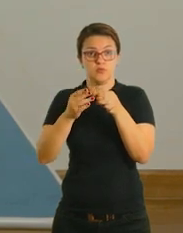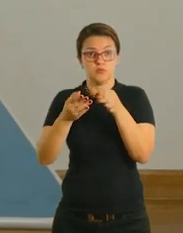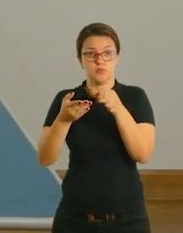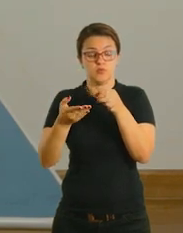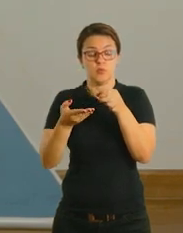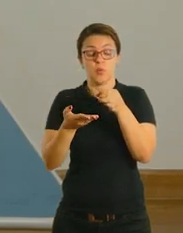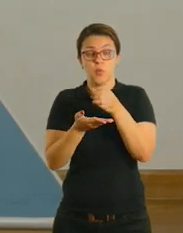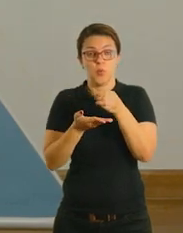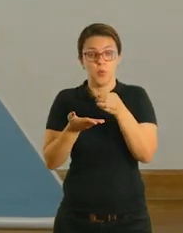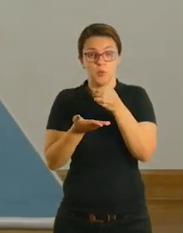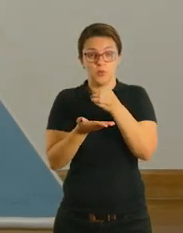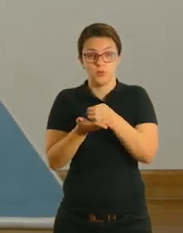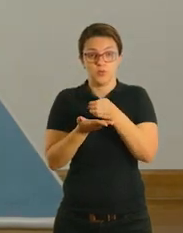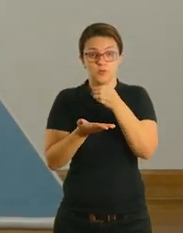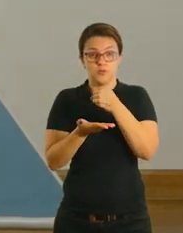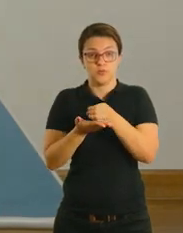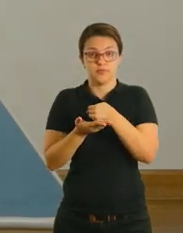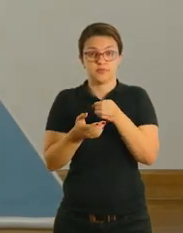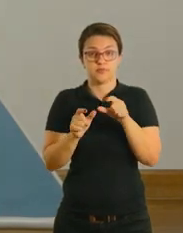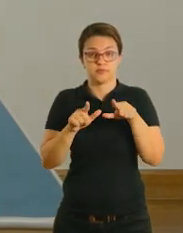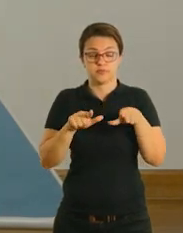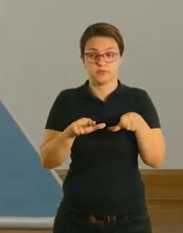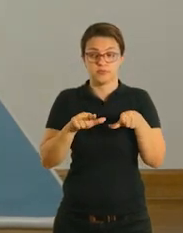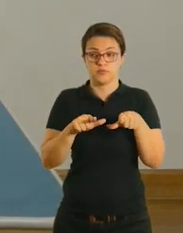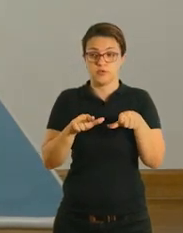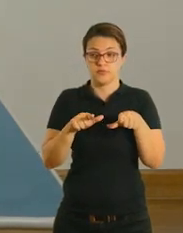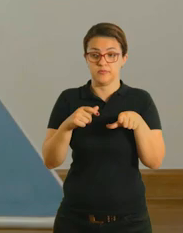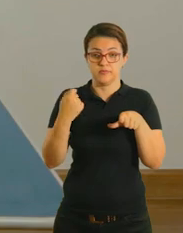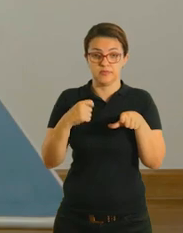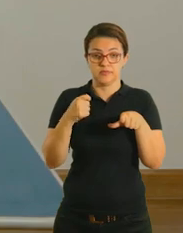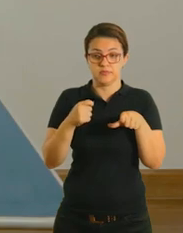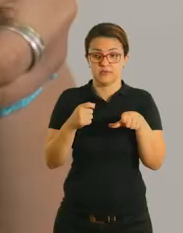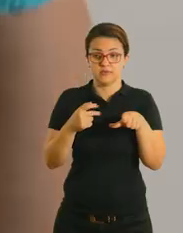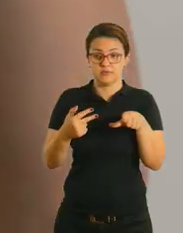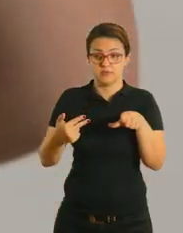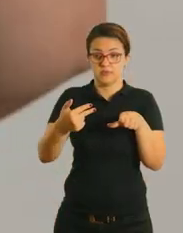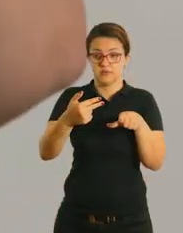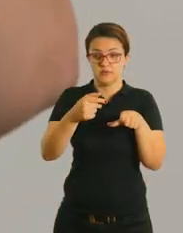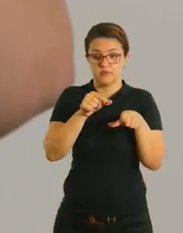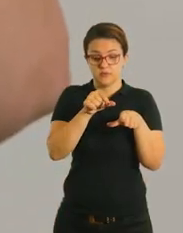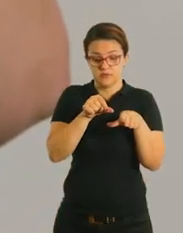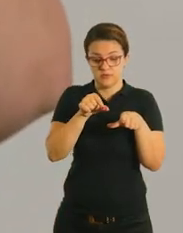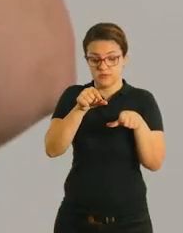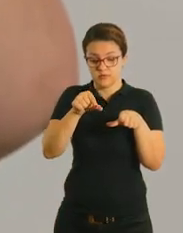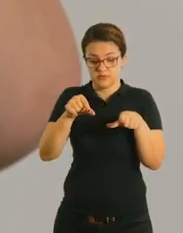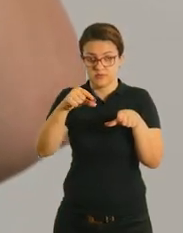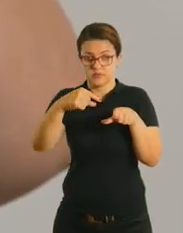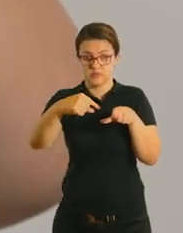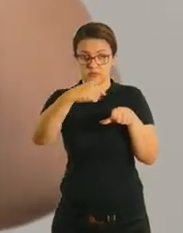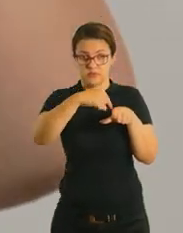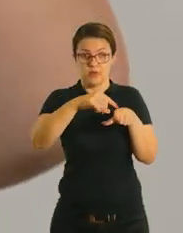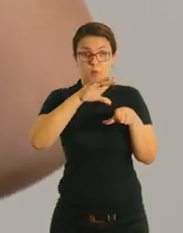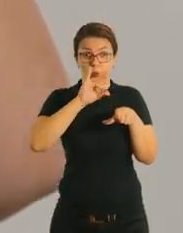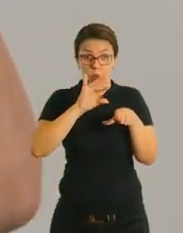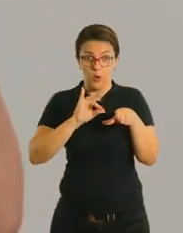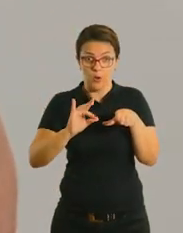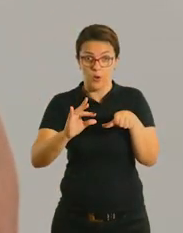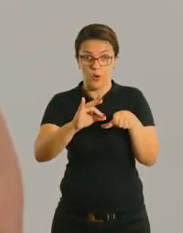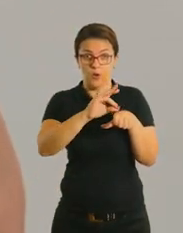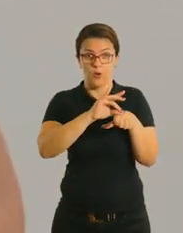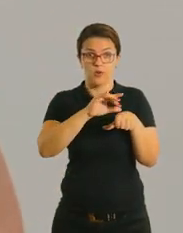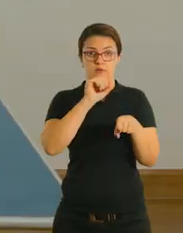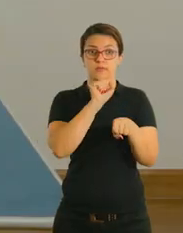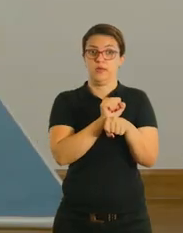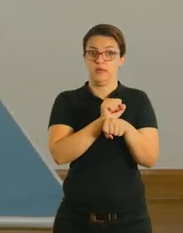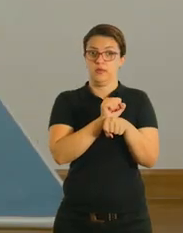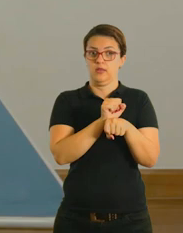vão precisar picotar um pedacinho e aí passar cola e deixar colando. Esperem